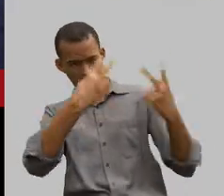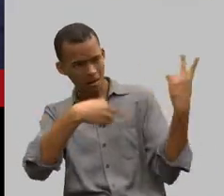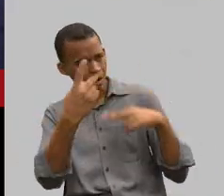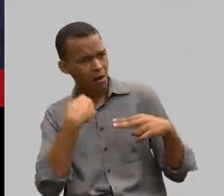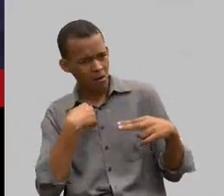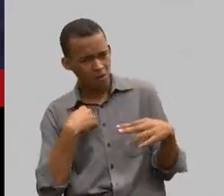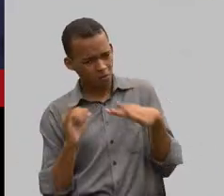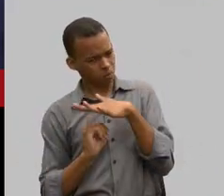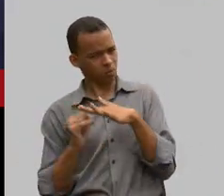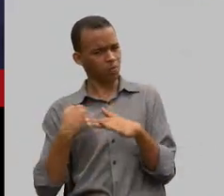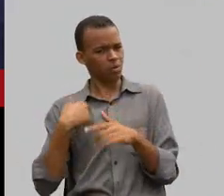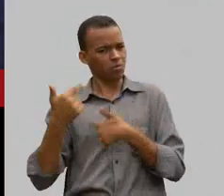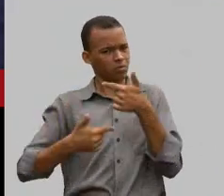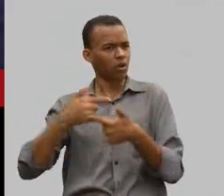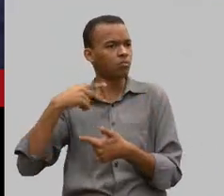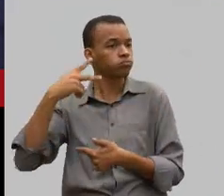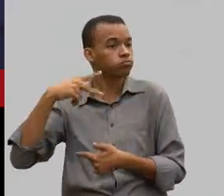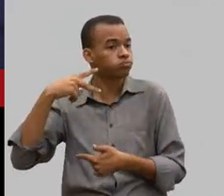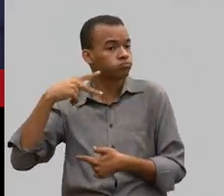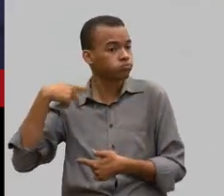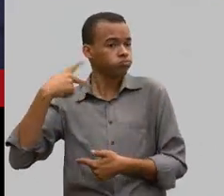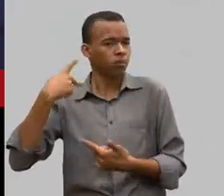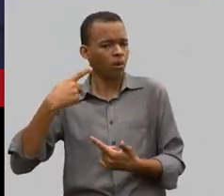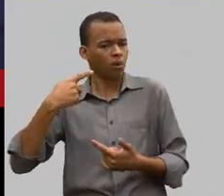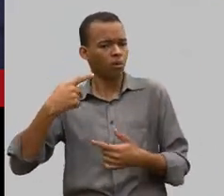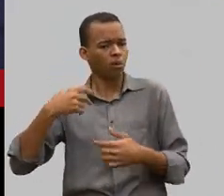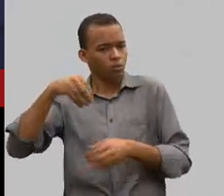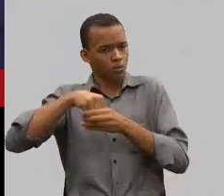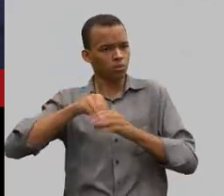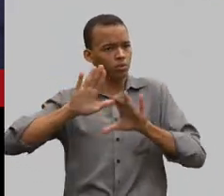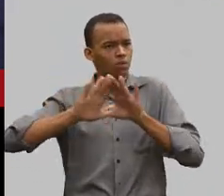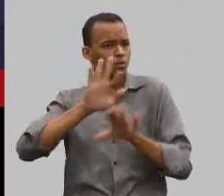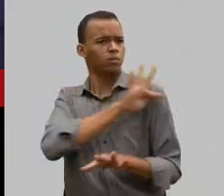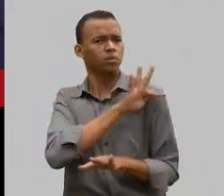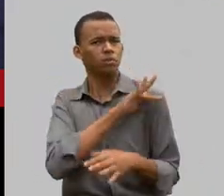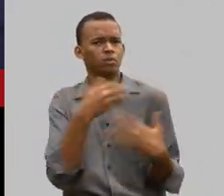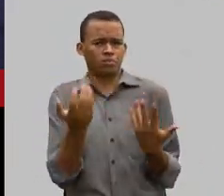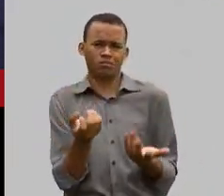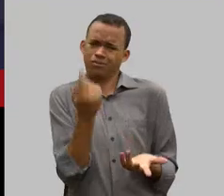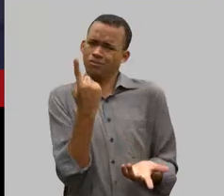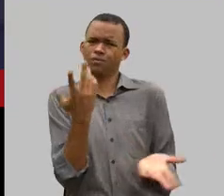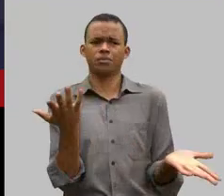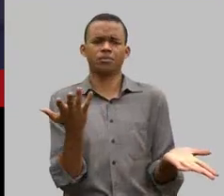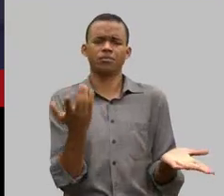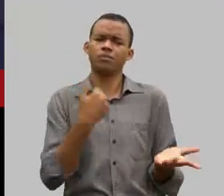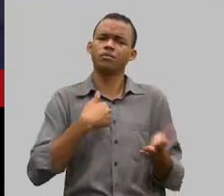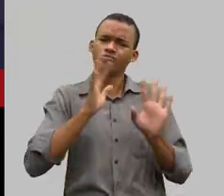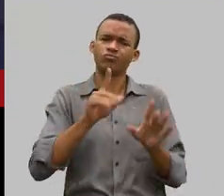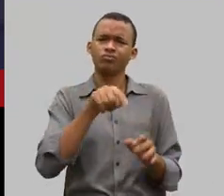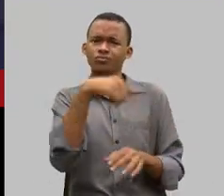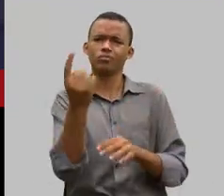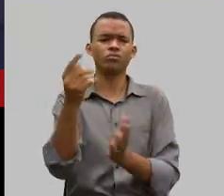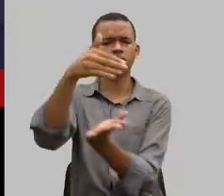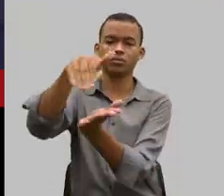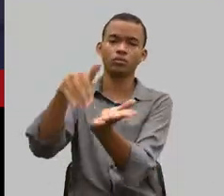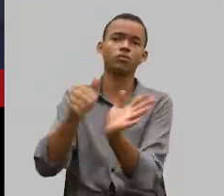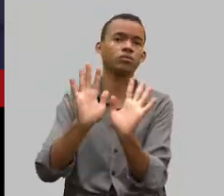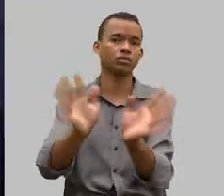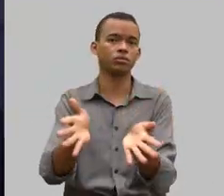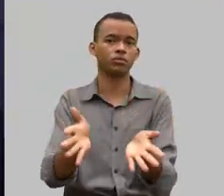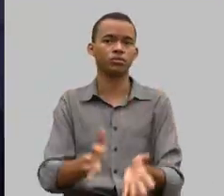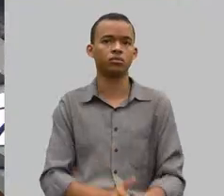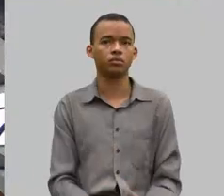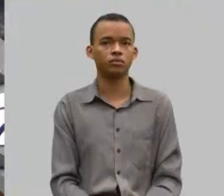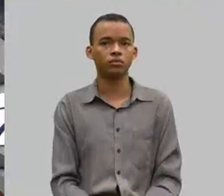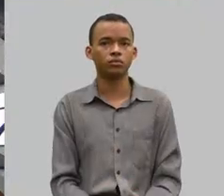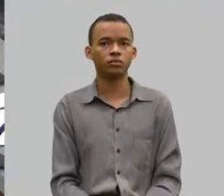parlamentar no Exercício da prestação de contas você fiscaliza eu passei pro próximo mas deputada